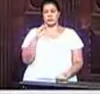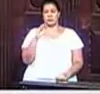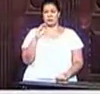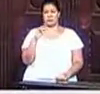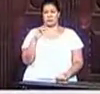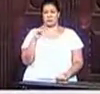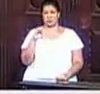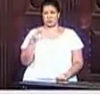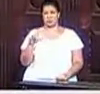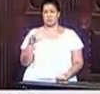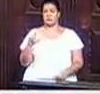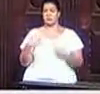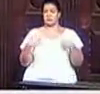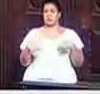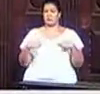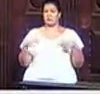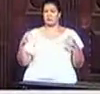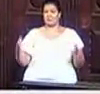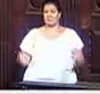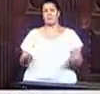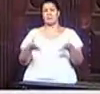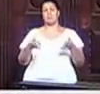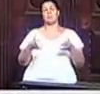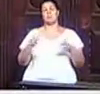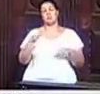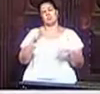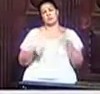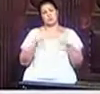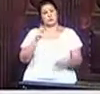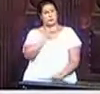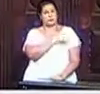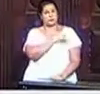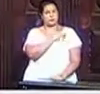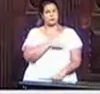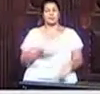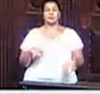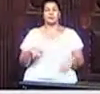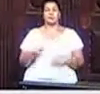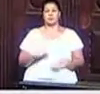população fluminense e acudir a minha cidade. Por isso, faço aqui esse